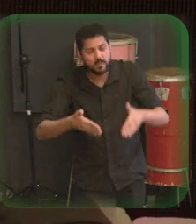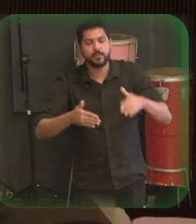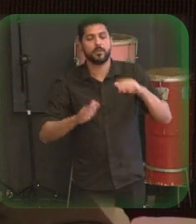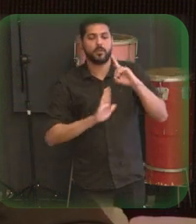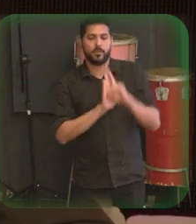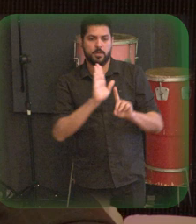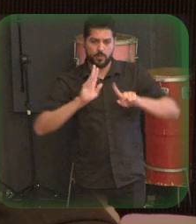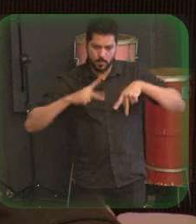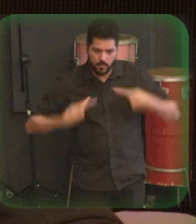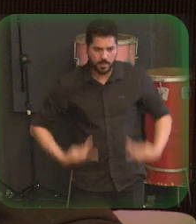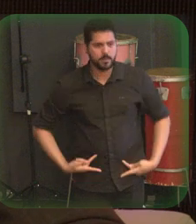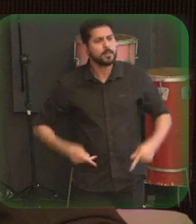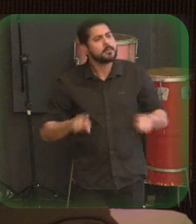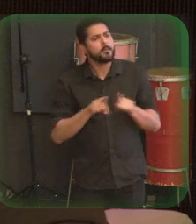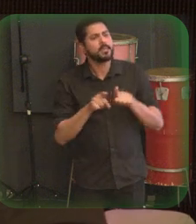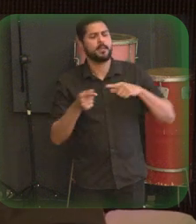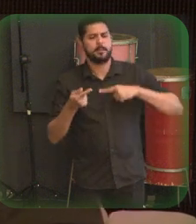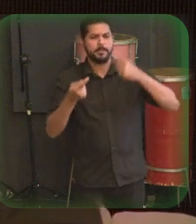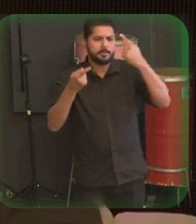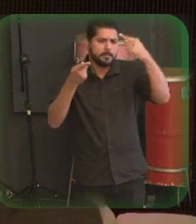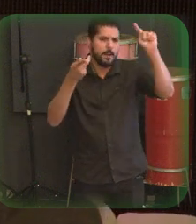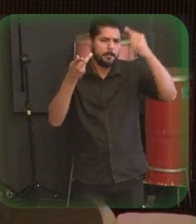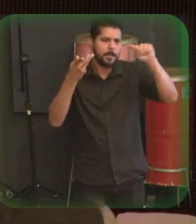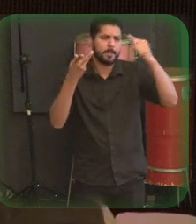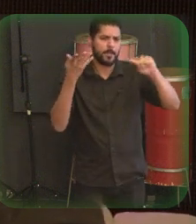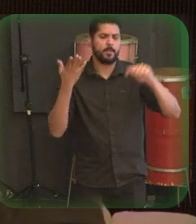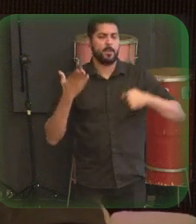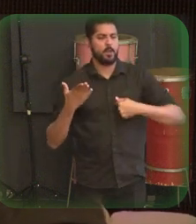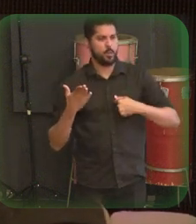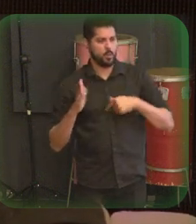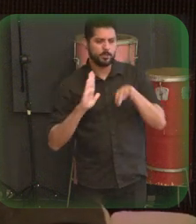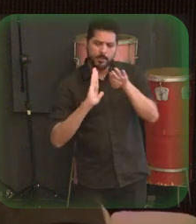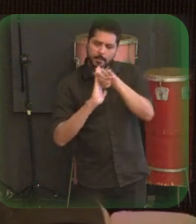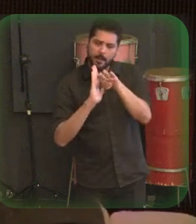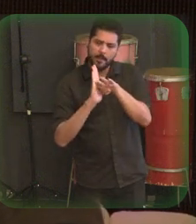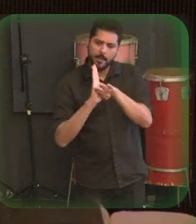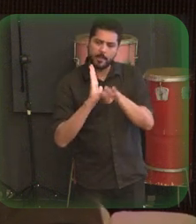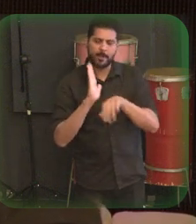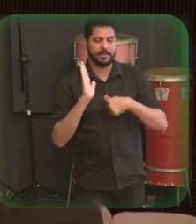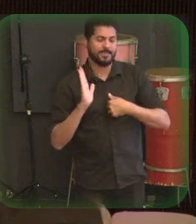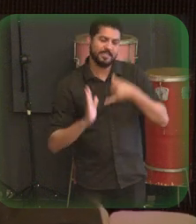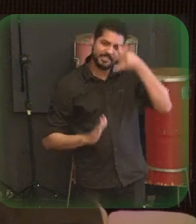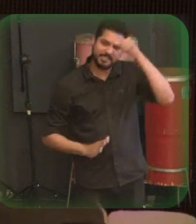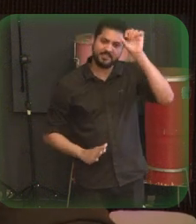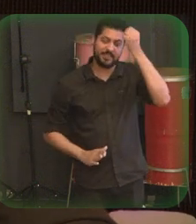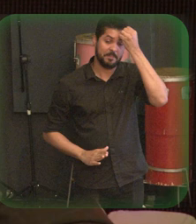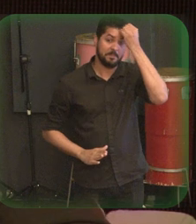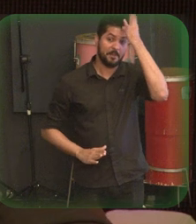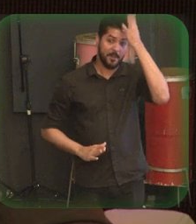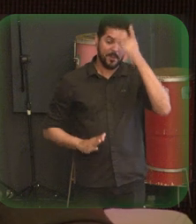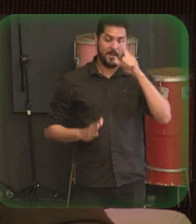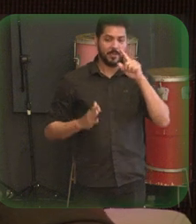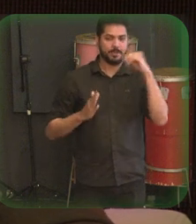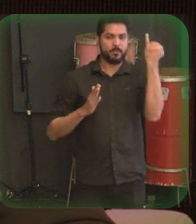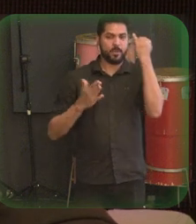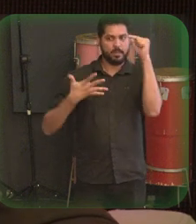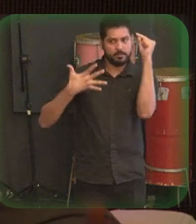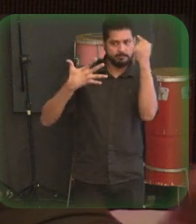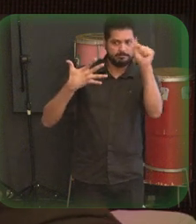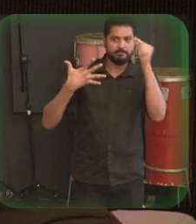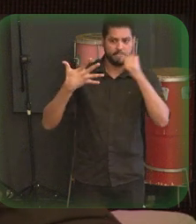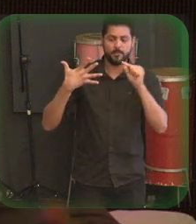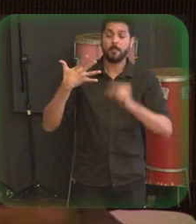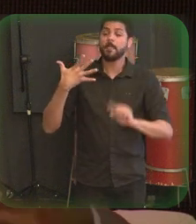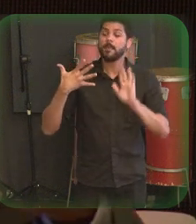de Pernambuco. Quero trazer alguns pontos, eu também trouxe aqui uma lista para que eu não esquecesse algumas coisas importantes. Mas eu queria